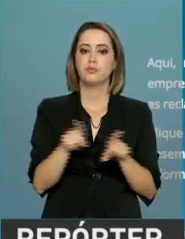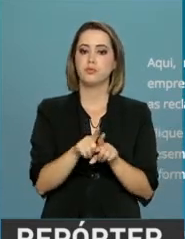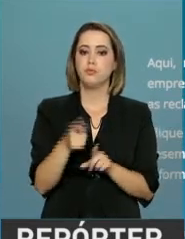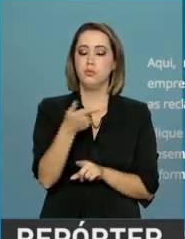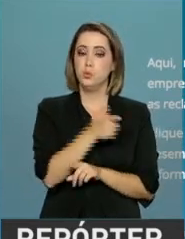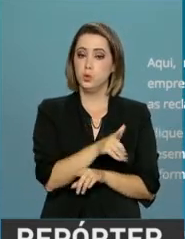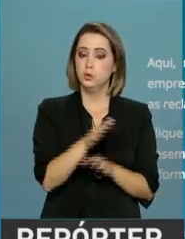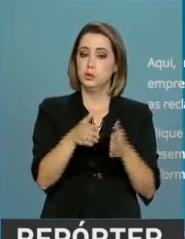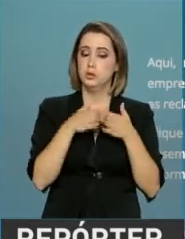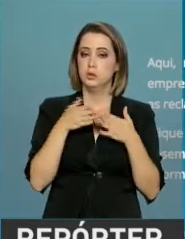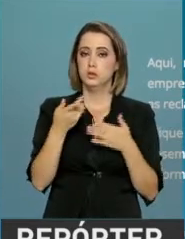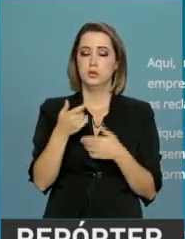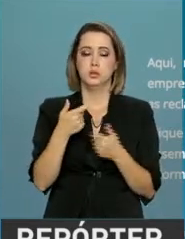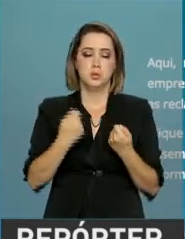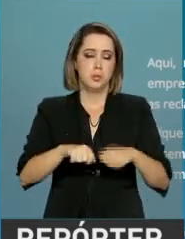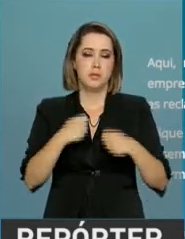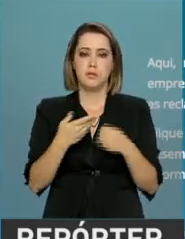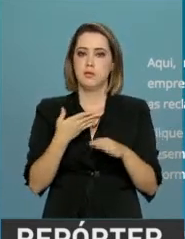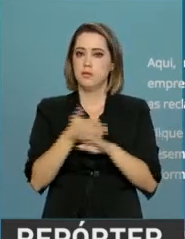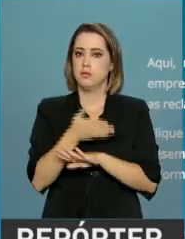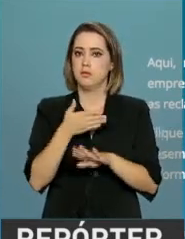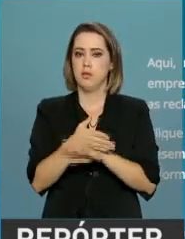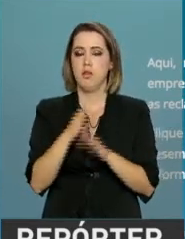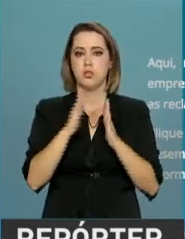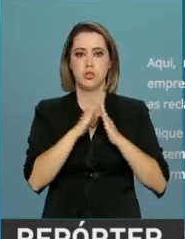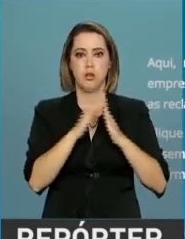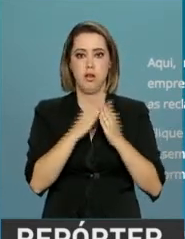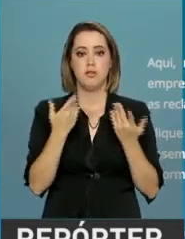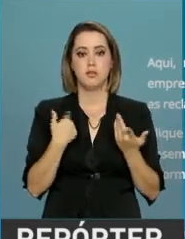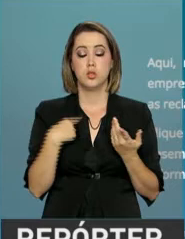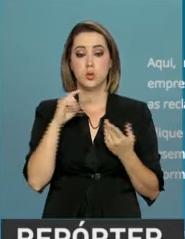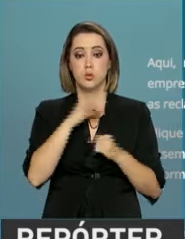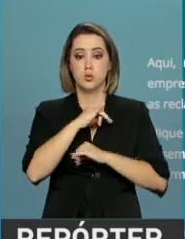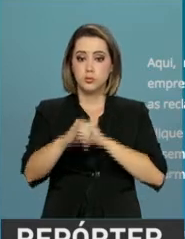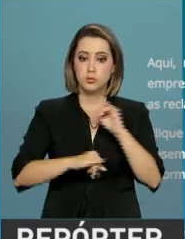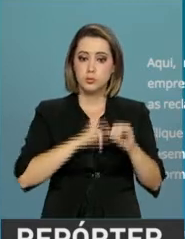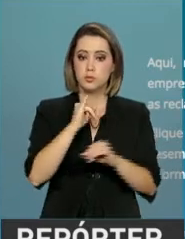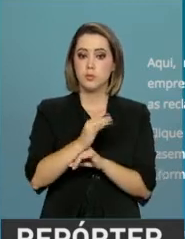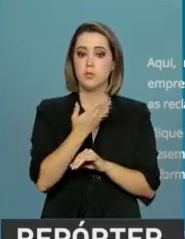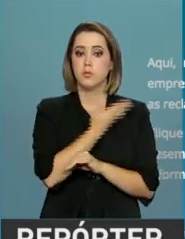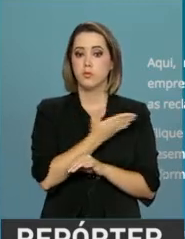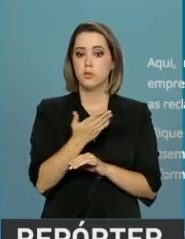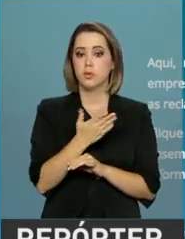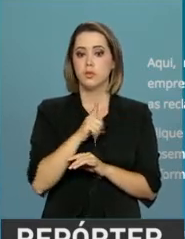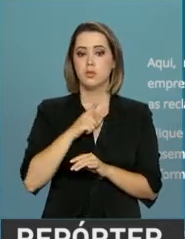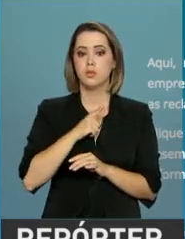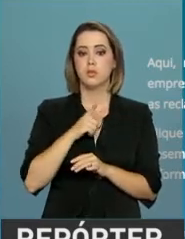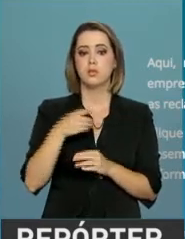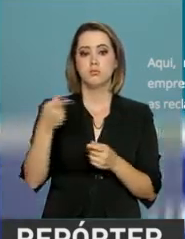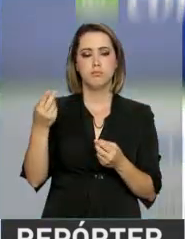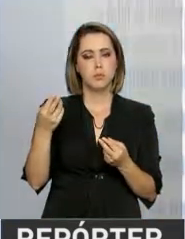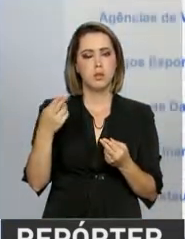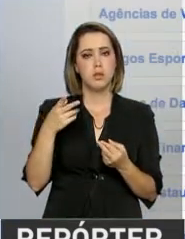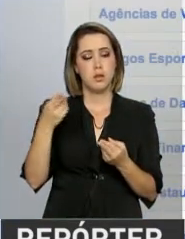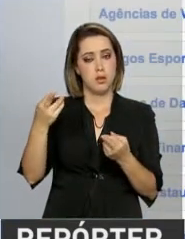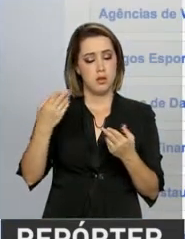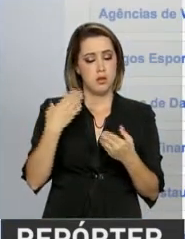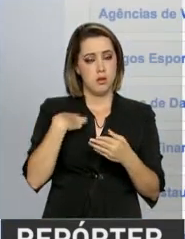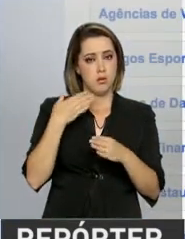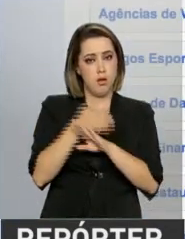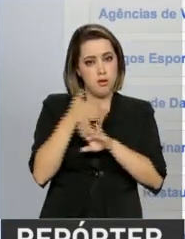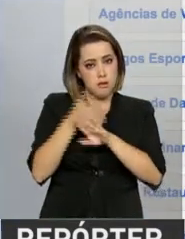seus direitos sem sair de casa o portal consumidor ponto gov do ministério da justiça tem recebido cada vez mais acesso